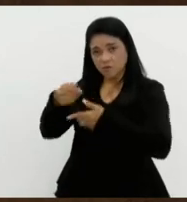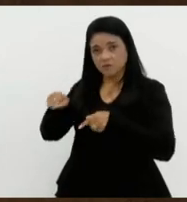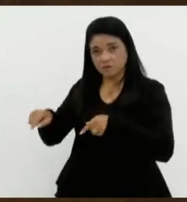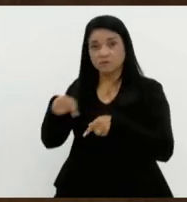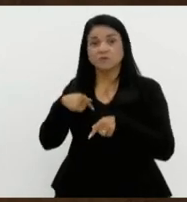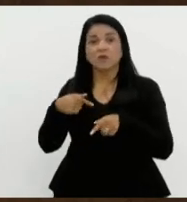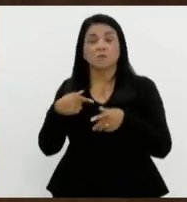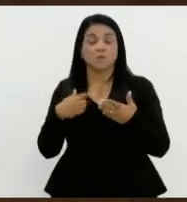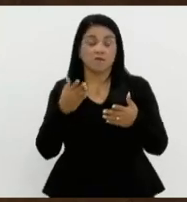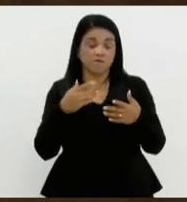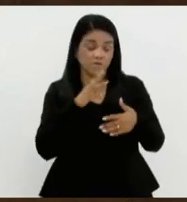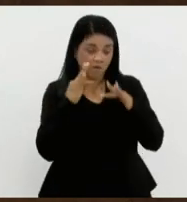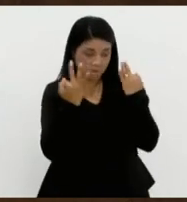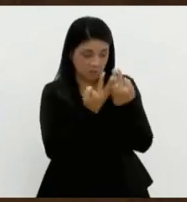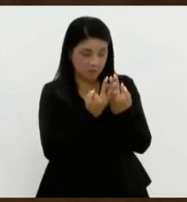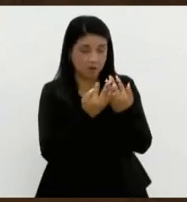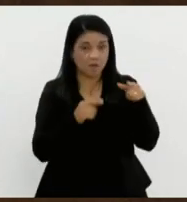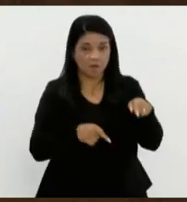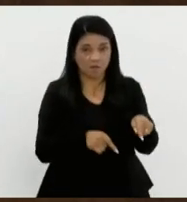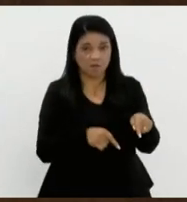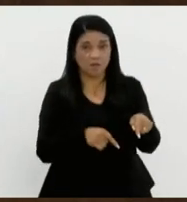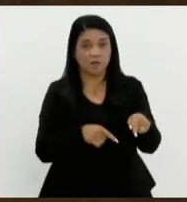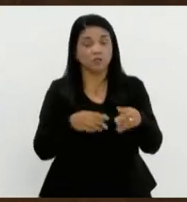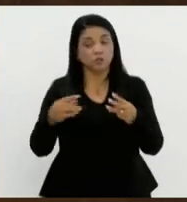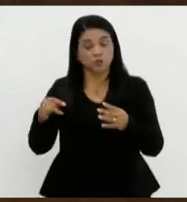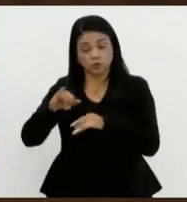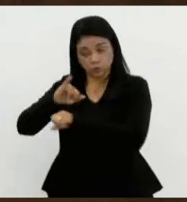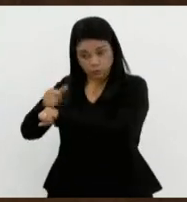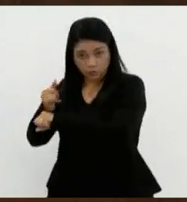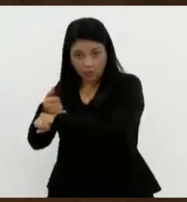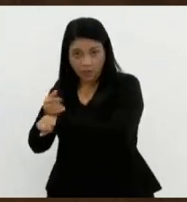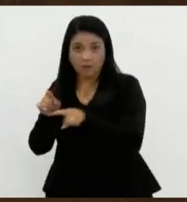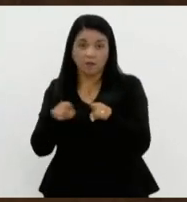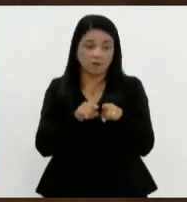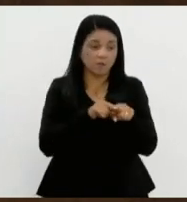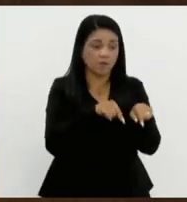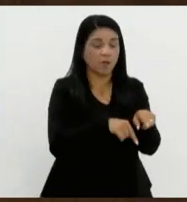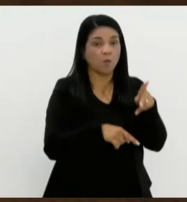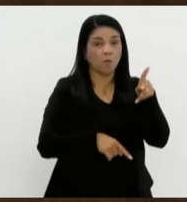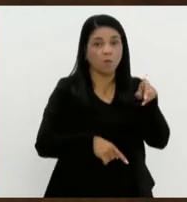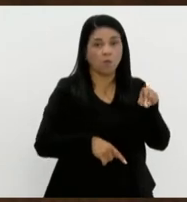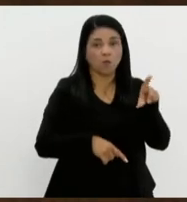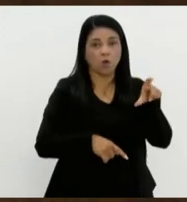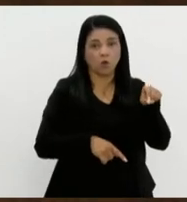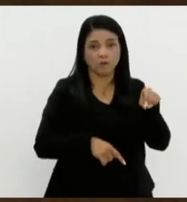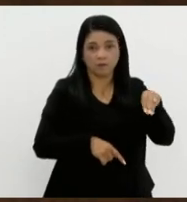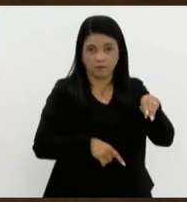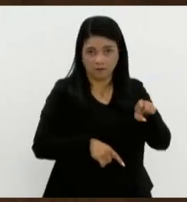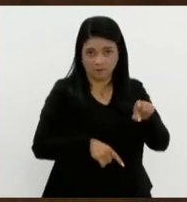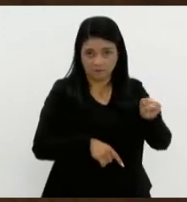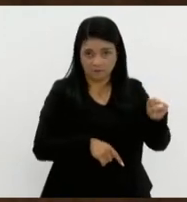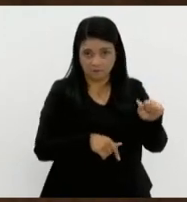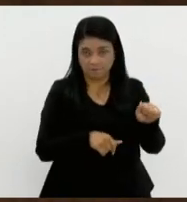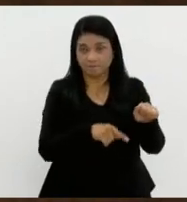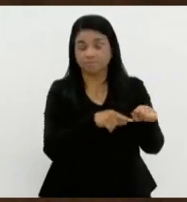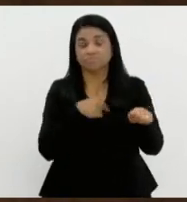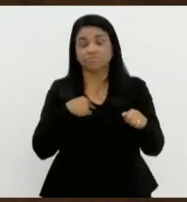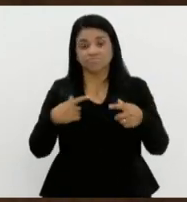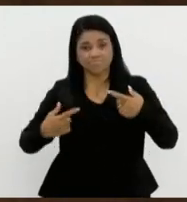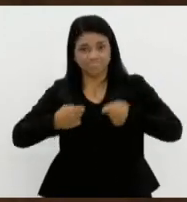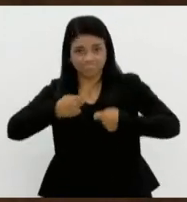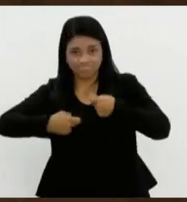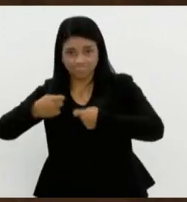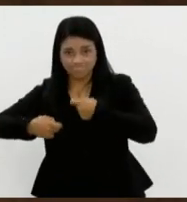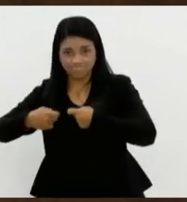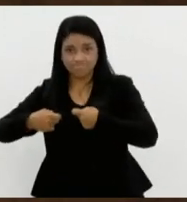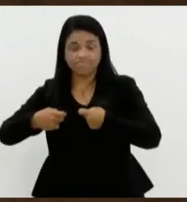lado e é polonesa-judaica da outra. Então, necessariamente, nesse conflito, Israel